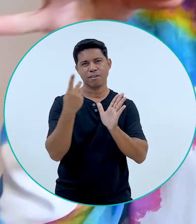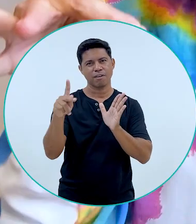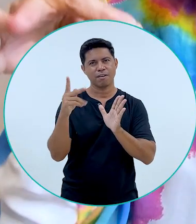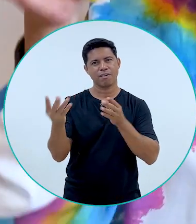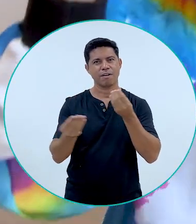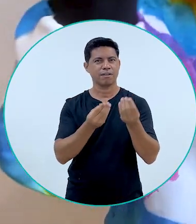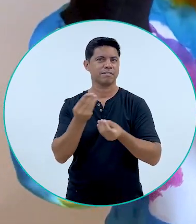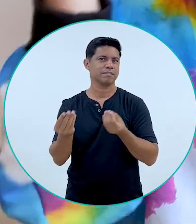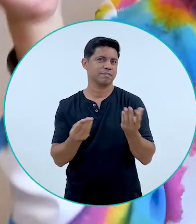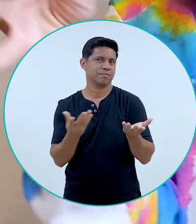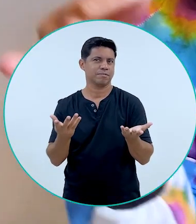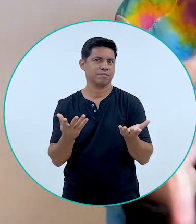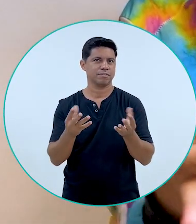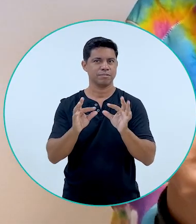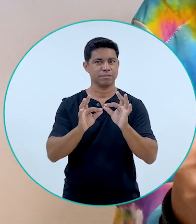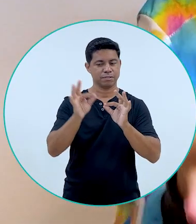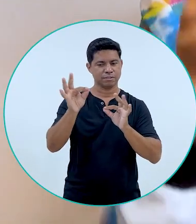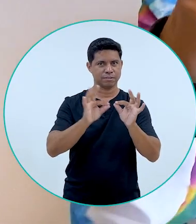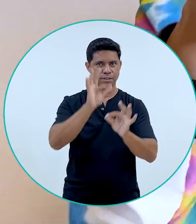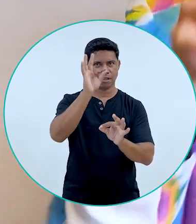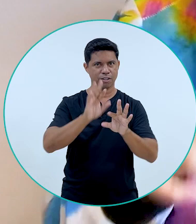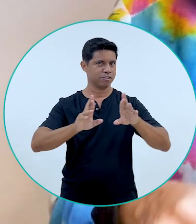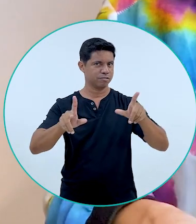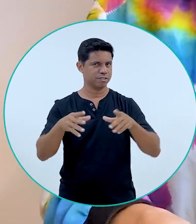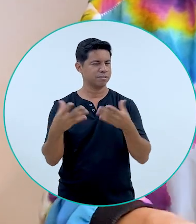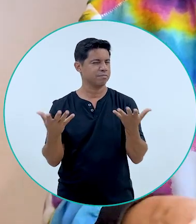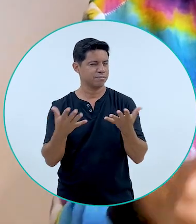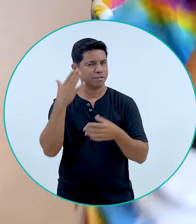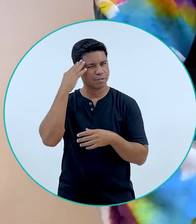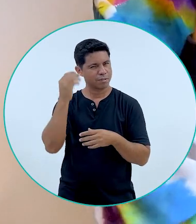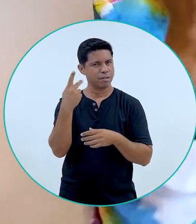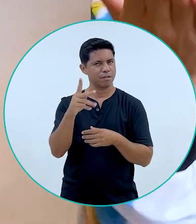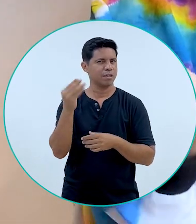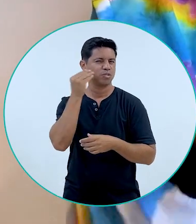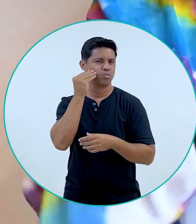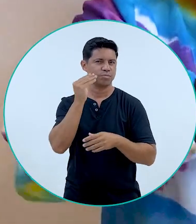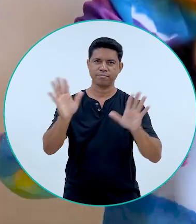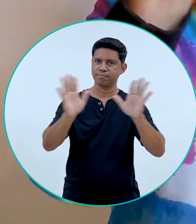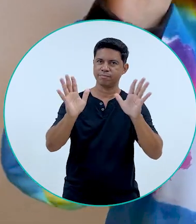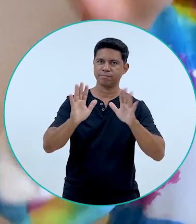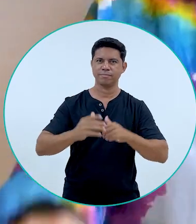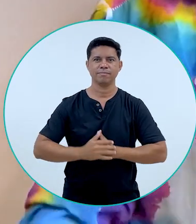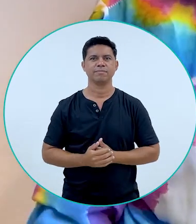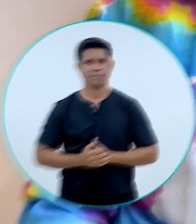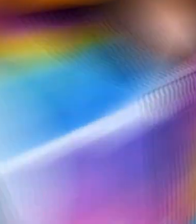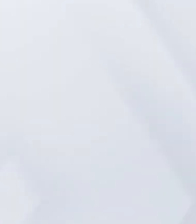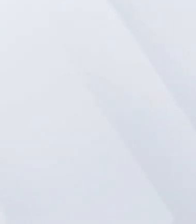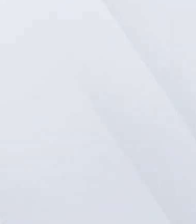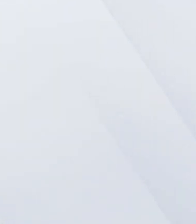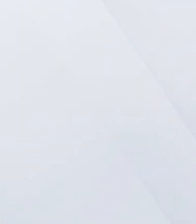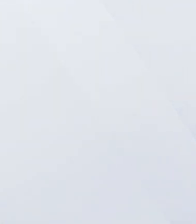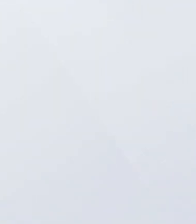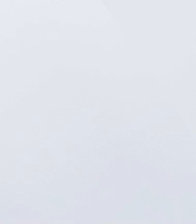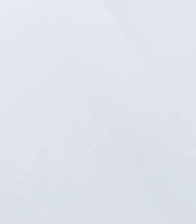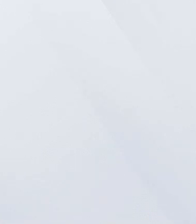que possuem ângulos diferentes. Quero ver se você sabe. Um beijo, até a próxima.